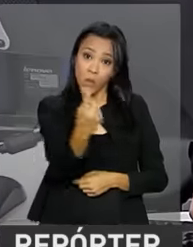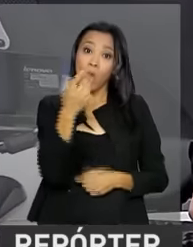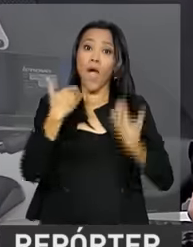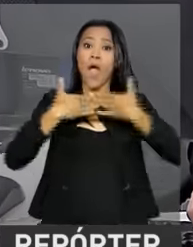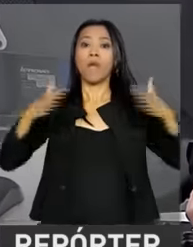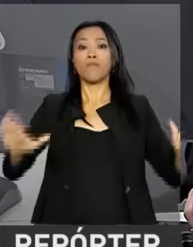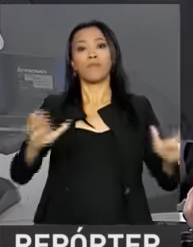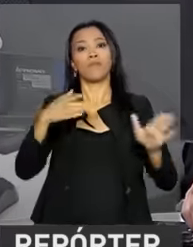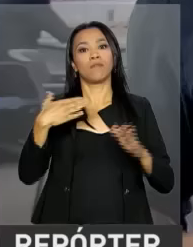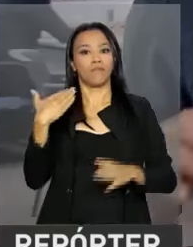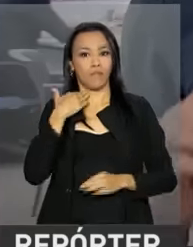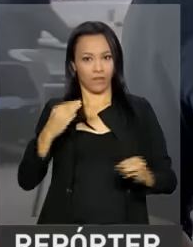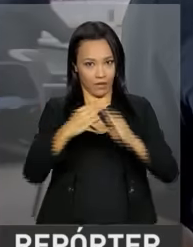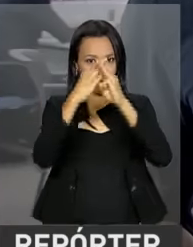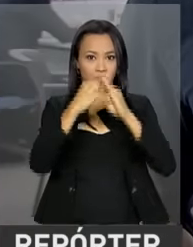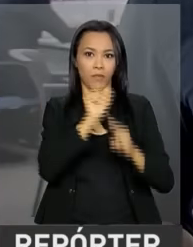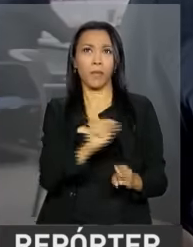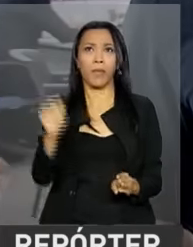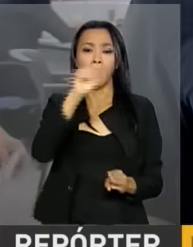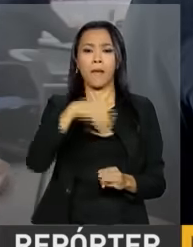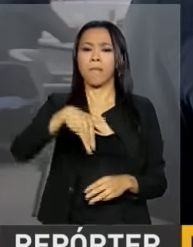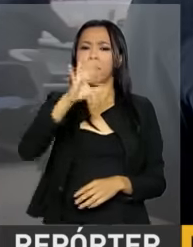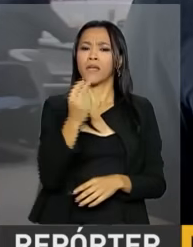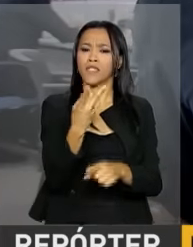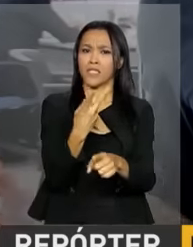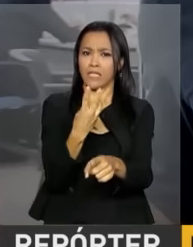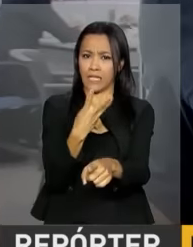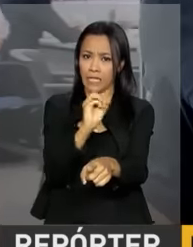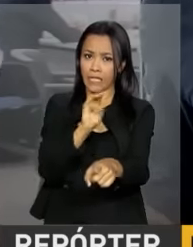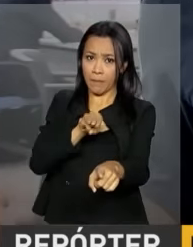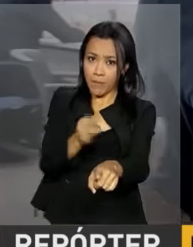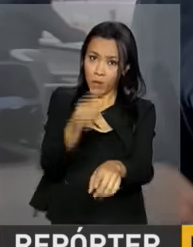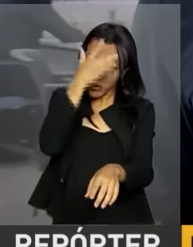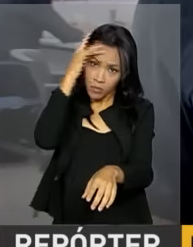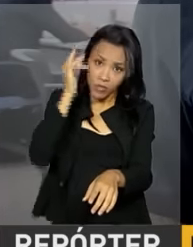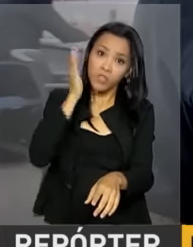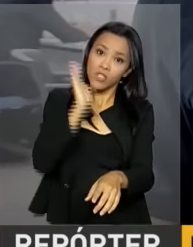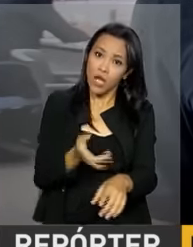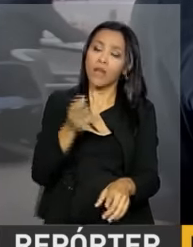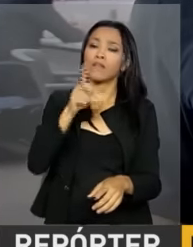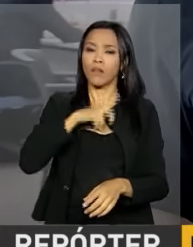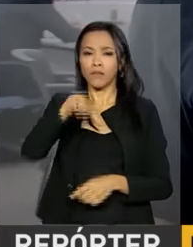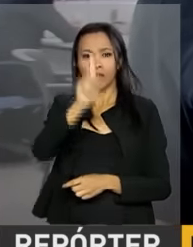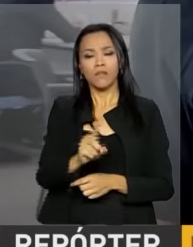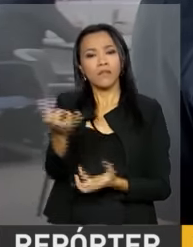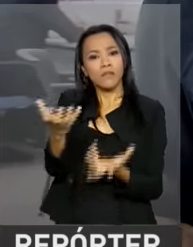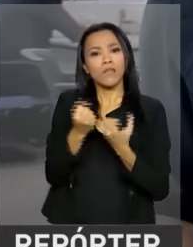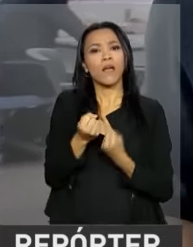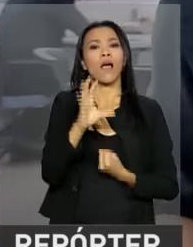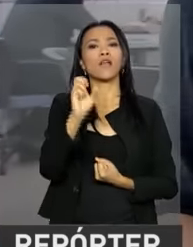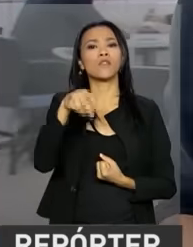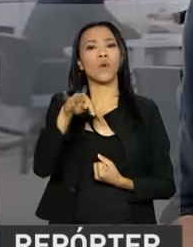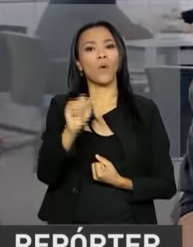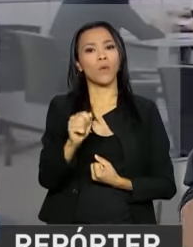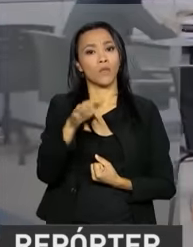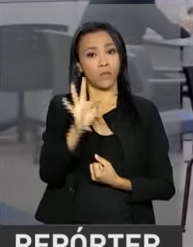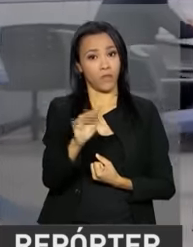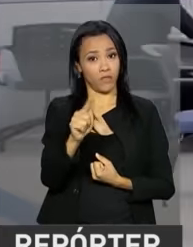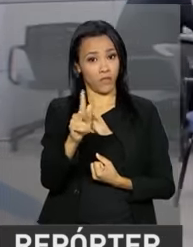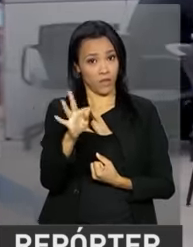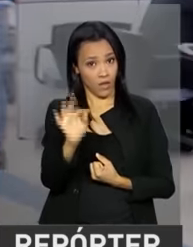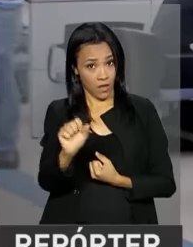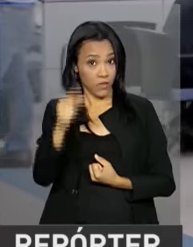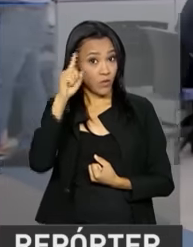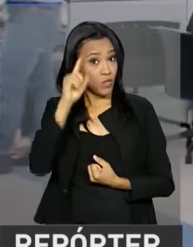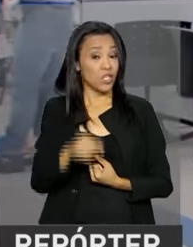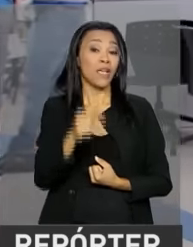abriram neste sábado mais de 30 milhões de trabalhadores vão poder sacar os recursos das contas inativas do FGTS a partir